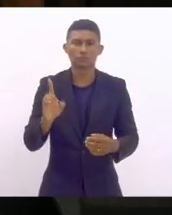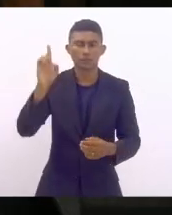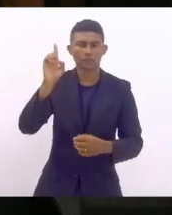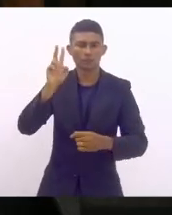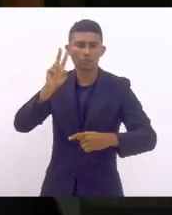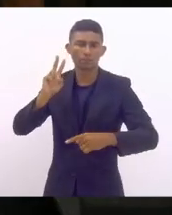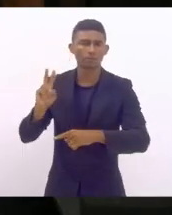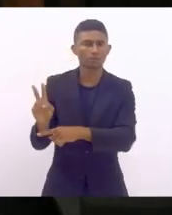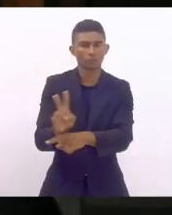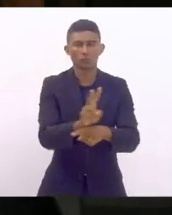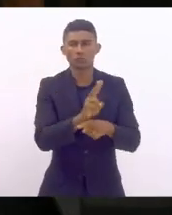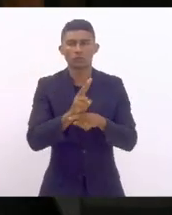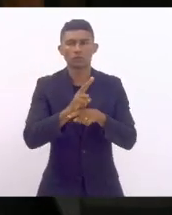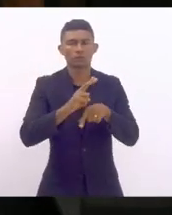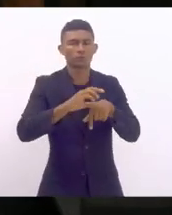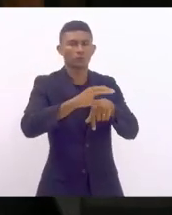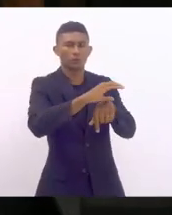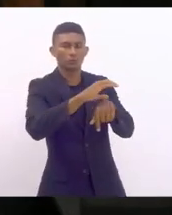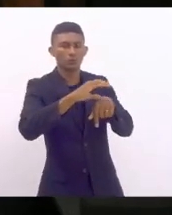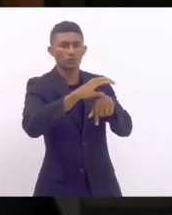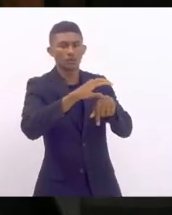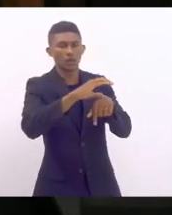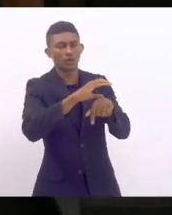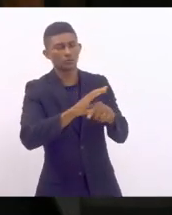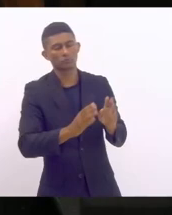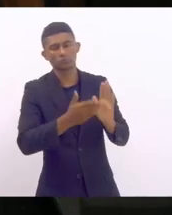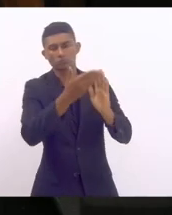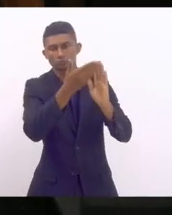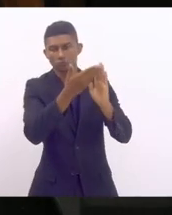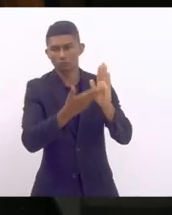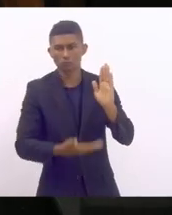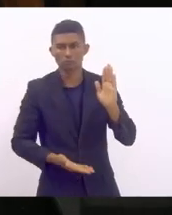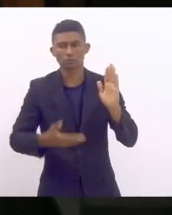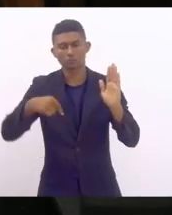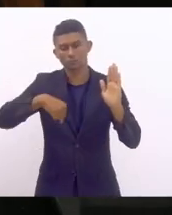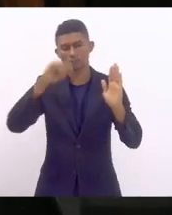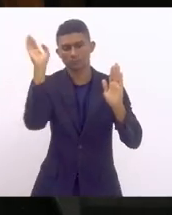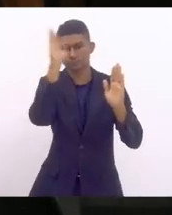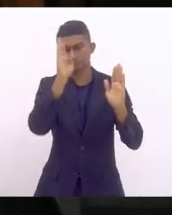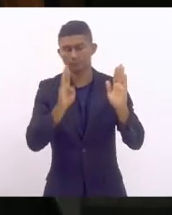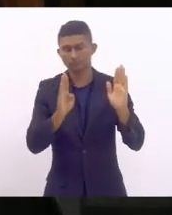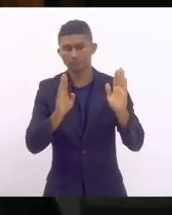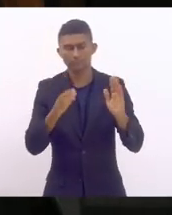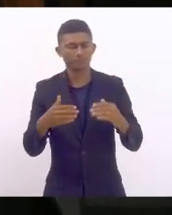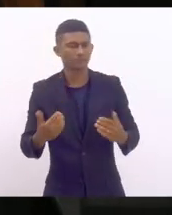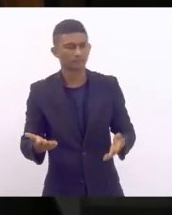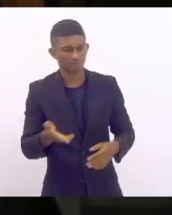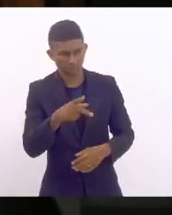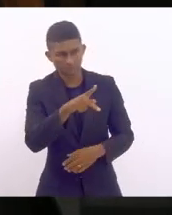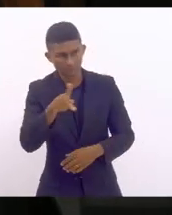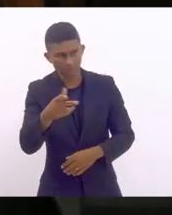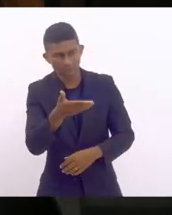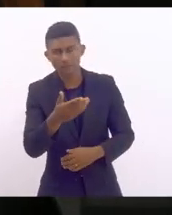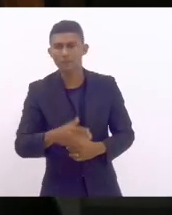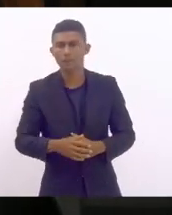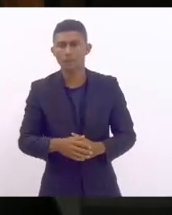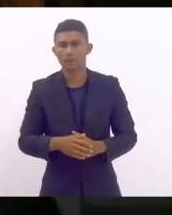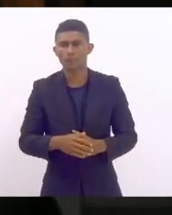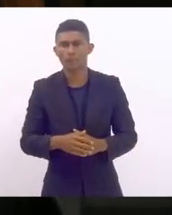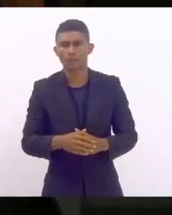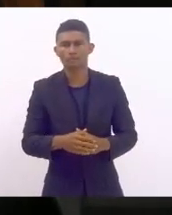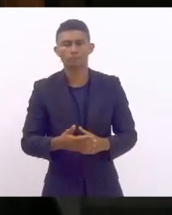a seguinte Constituição da República Federativa do Brasil se o presidente desta